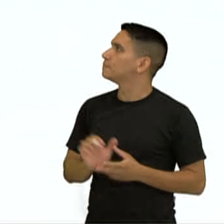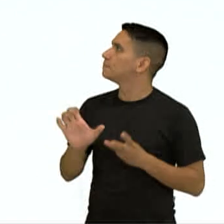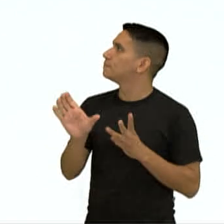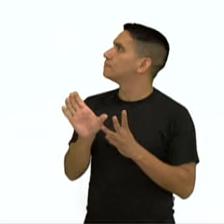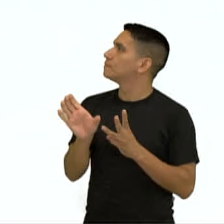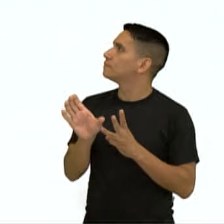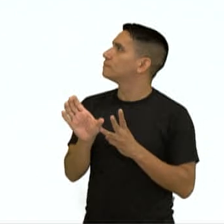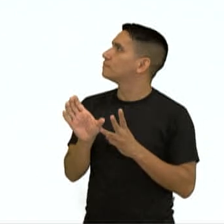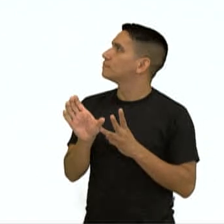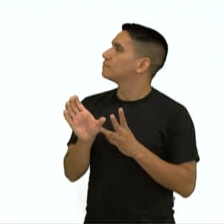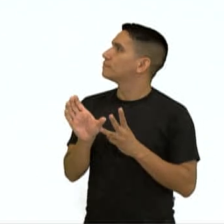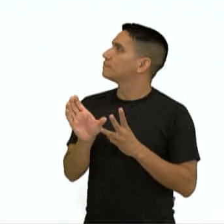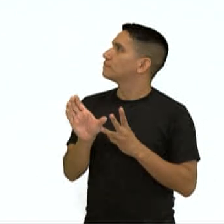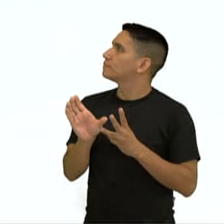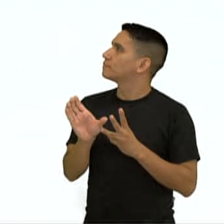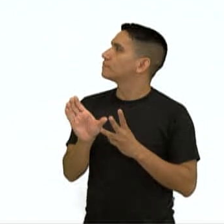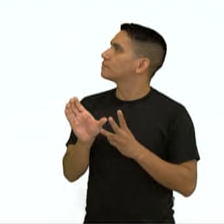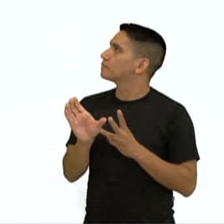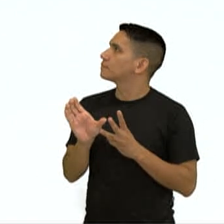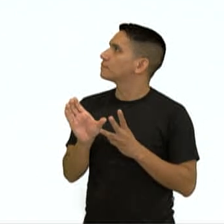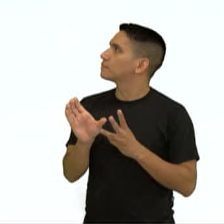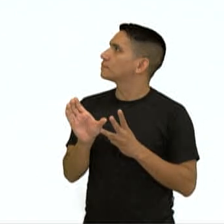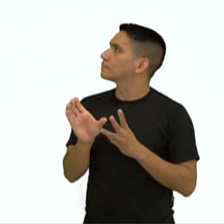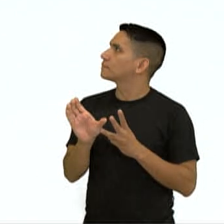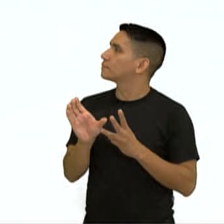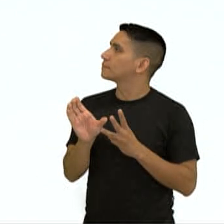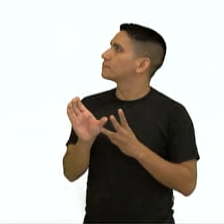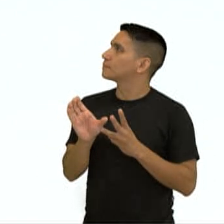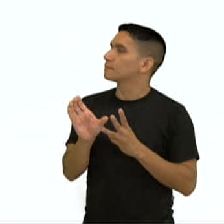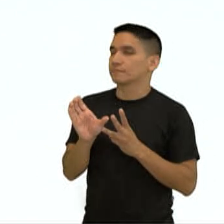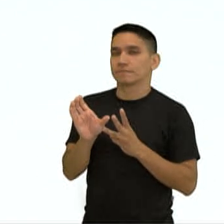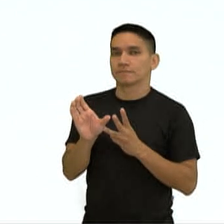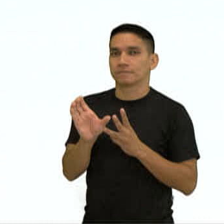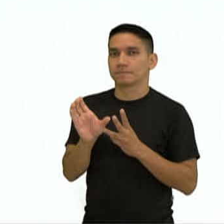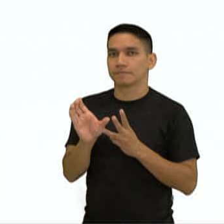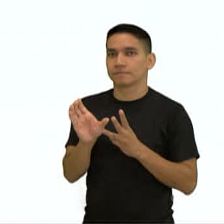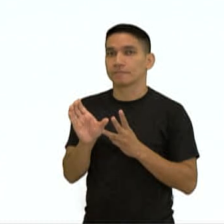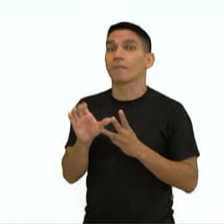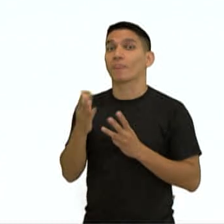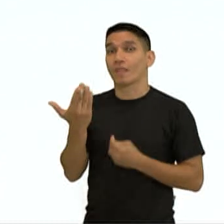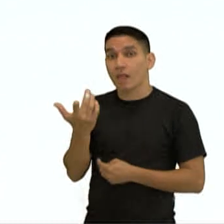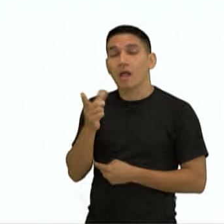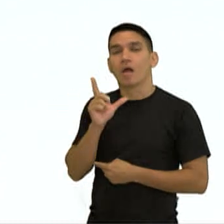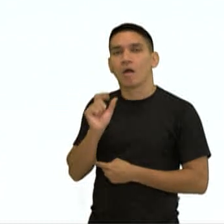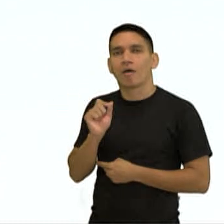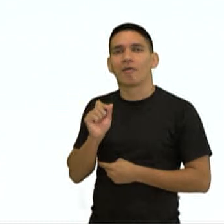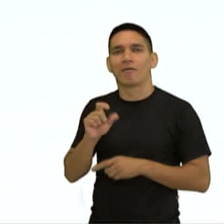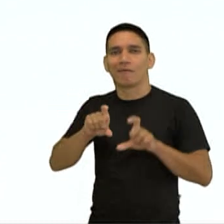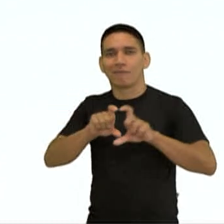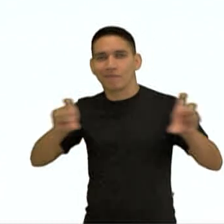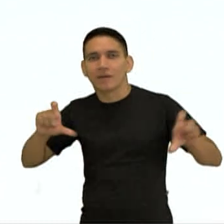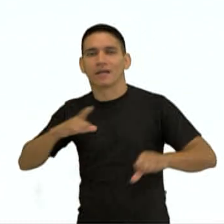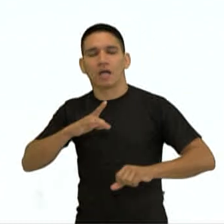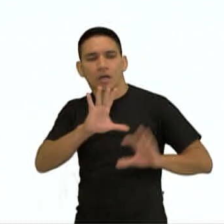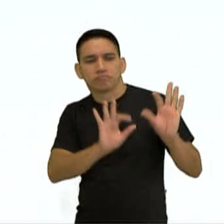ecotourism. Is the one of main attractions of the destination. Então